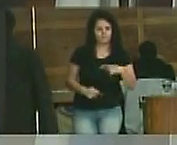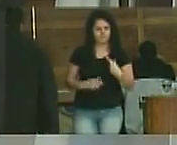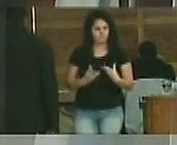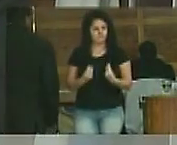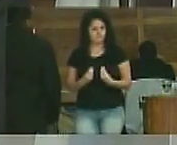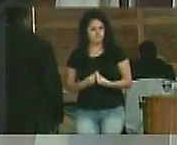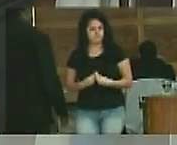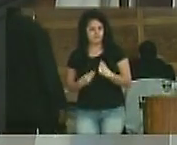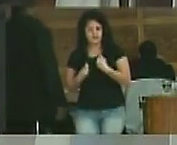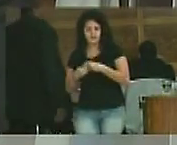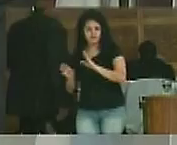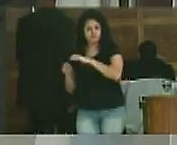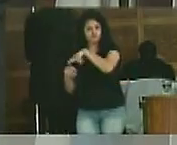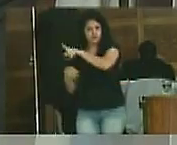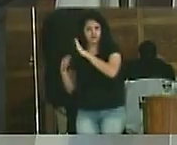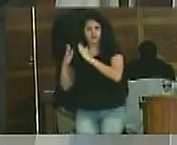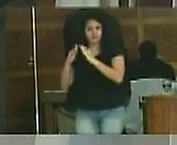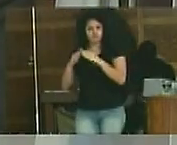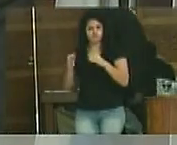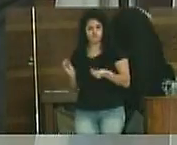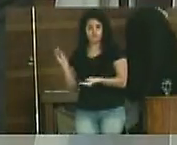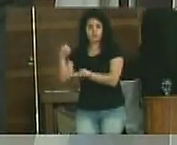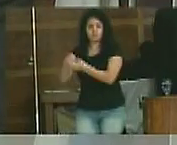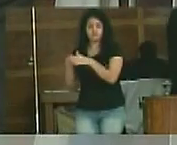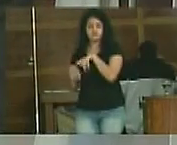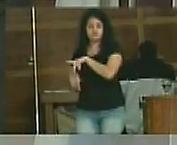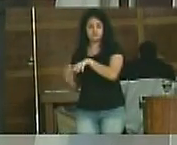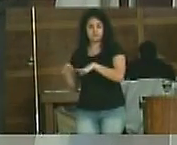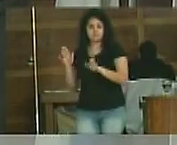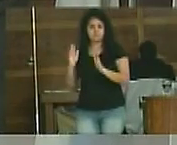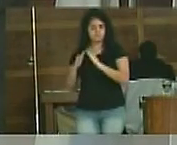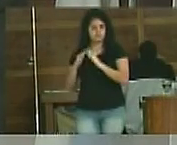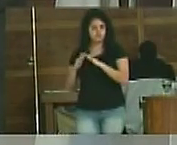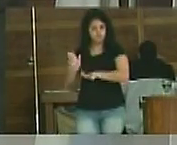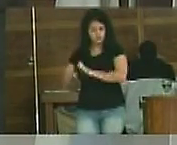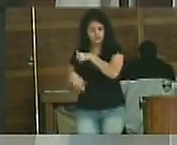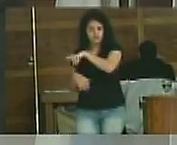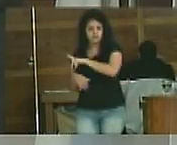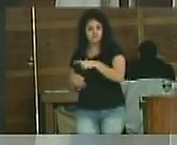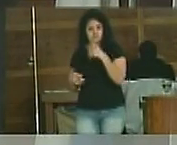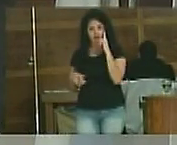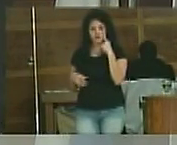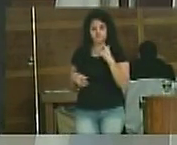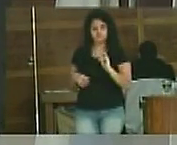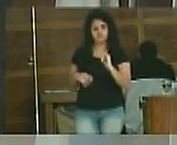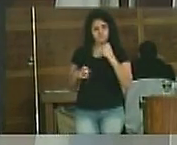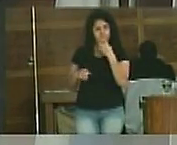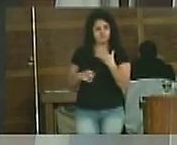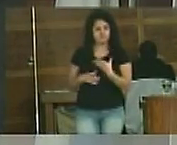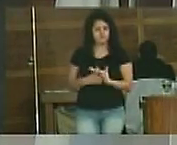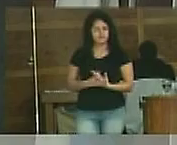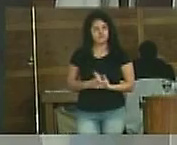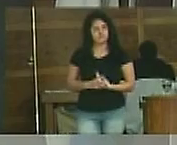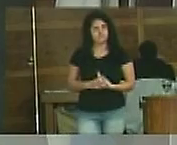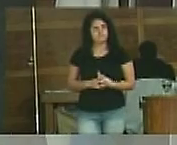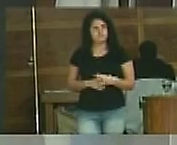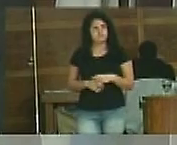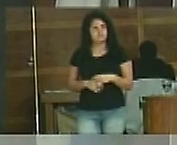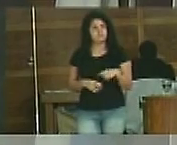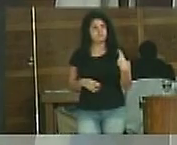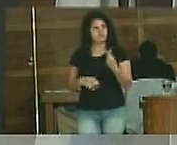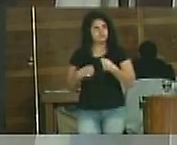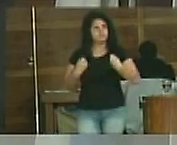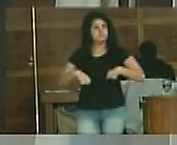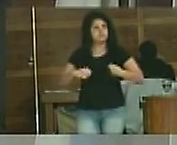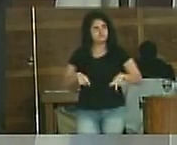ele pra tua casa, bota no teu quintal, cuida dele, entendeu? Pra ver se é bom. Então, gente, é isso. Nós temos